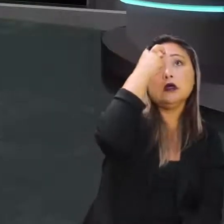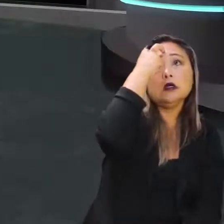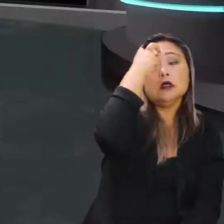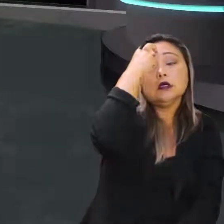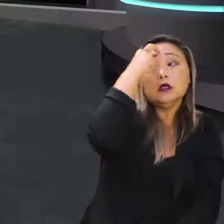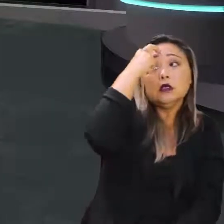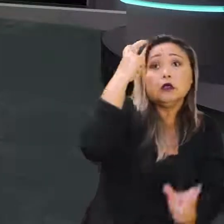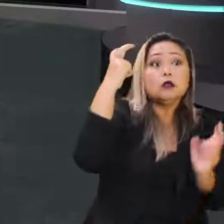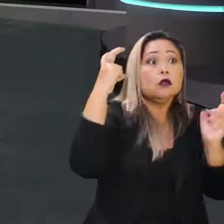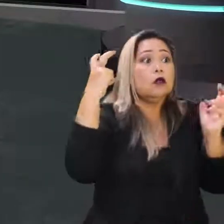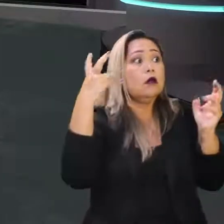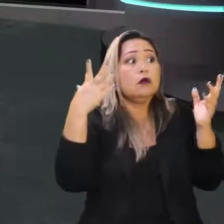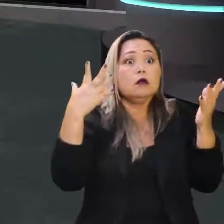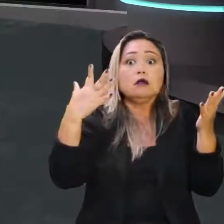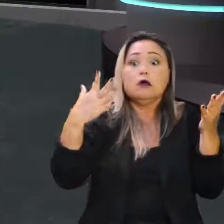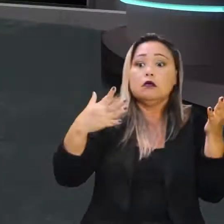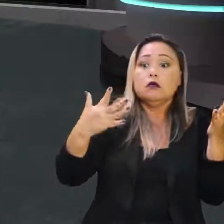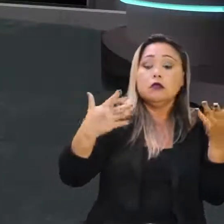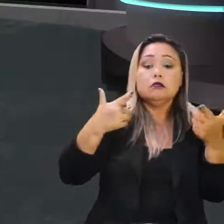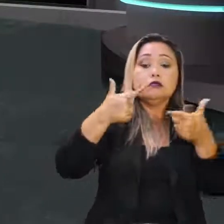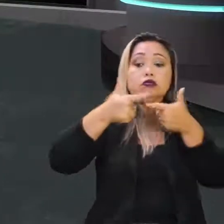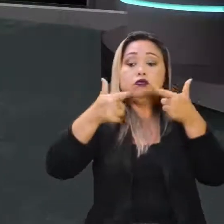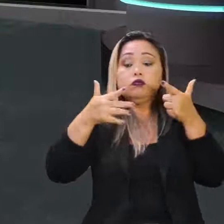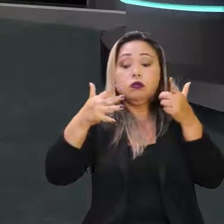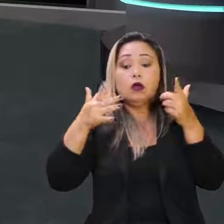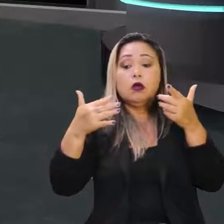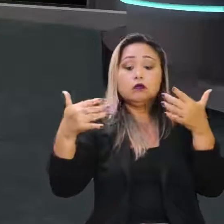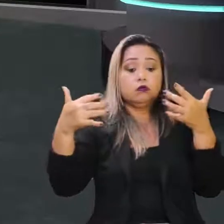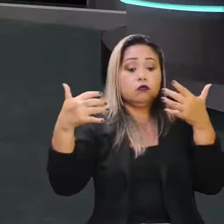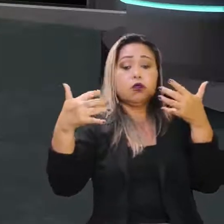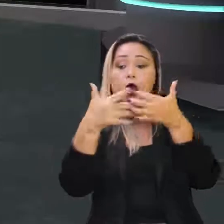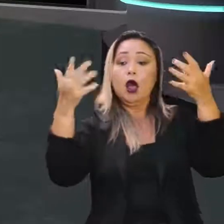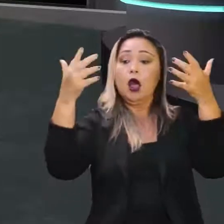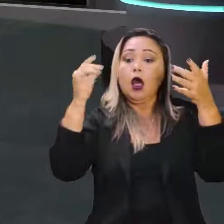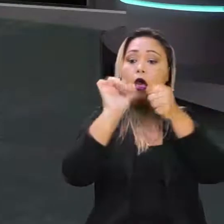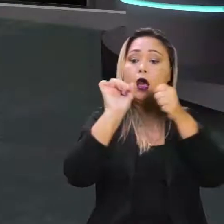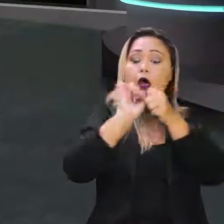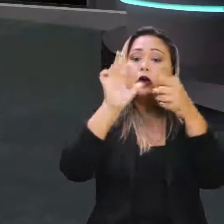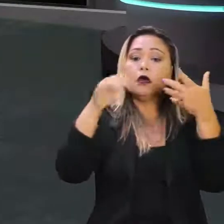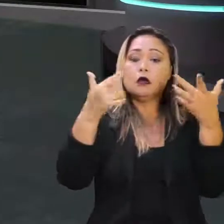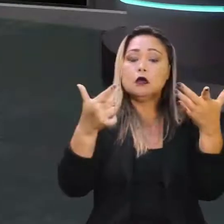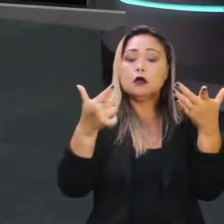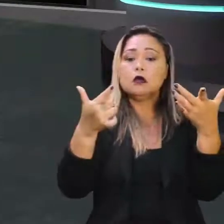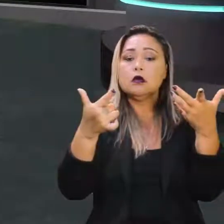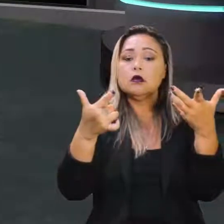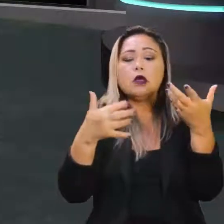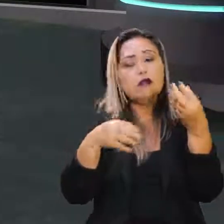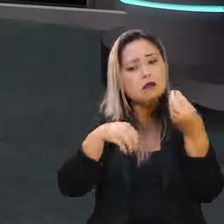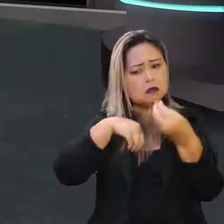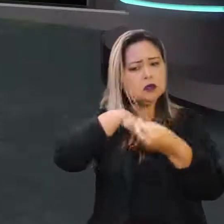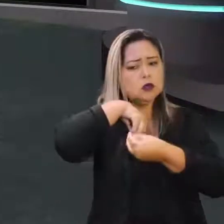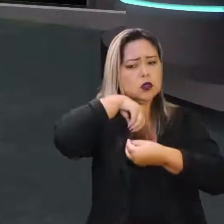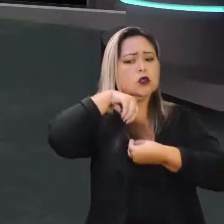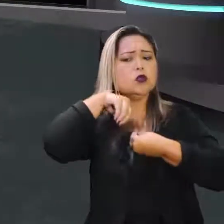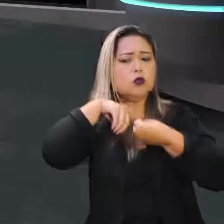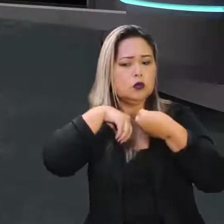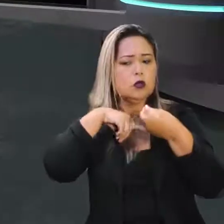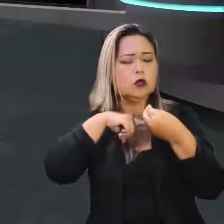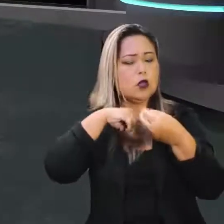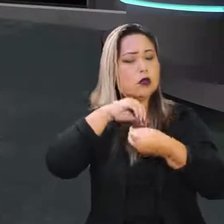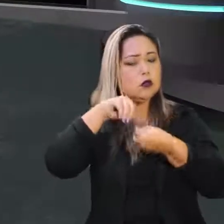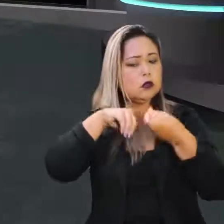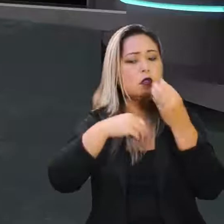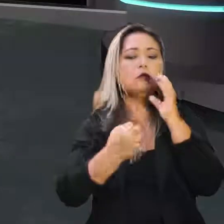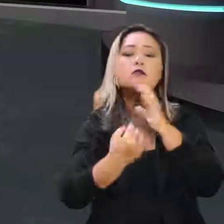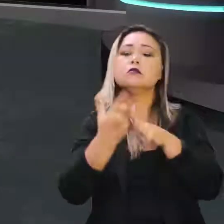houve um impacto com essas culturas. Mas já essas tinham culturas brasileiros, né, também, porque a mistura já estava produzindo. Sim,